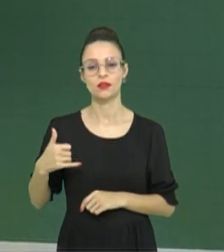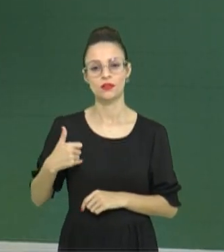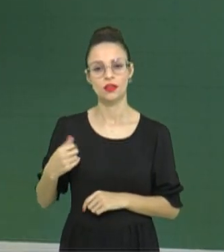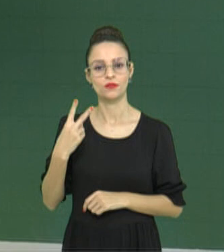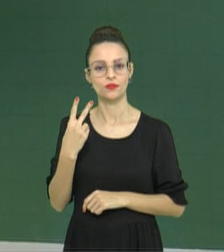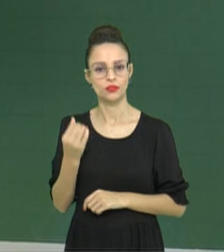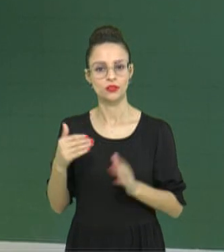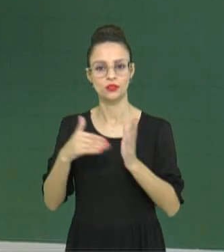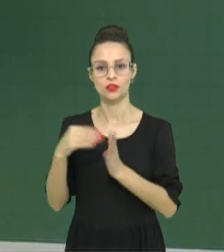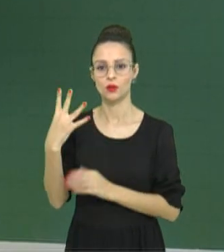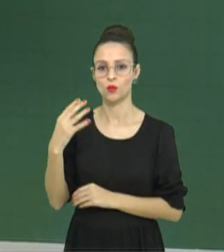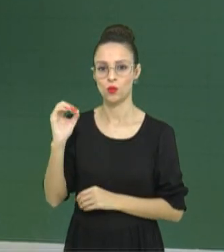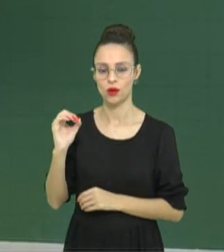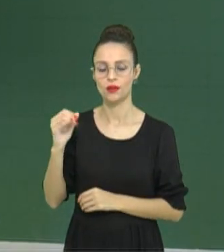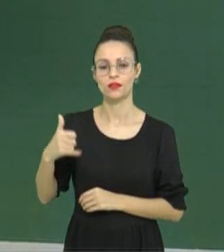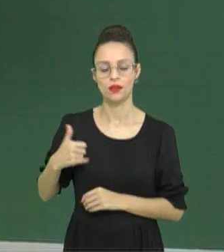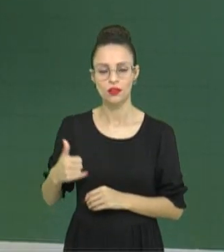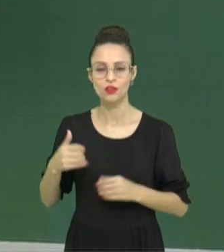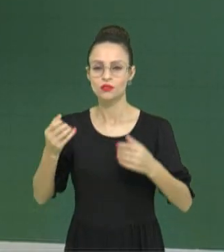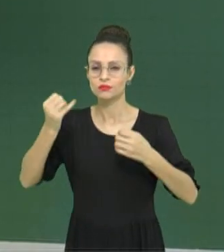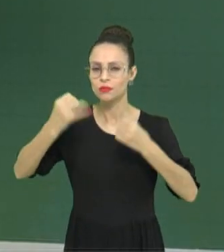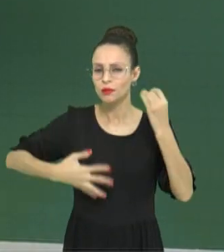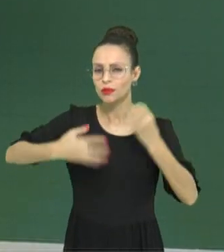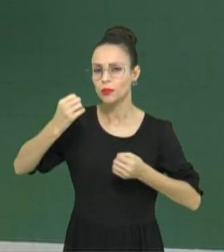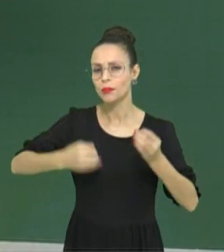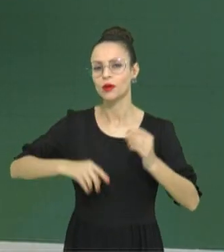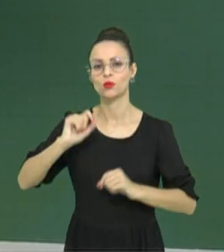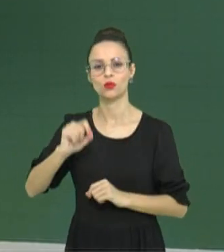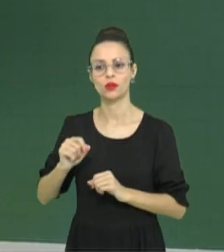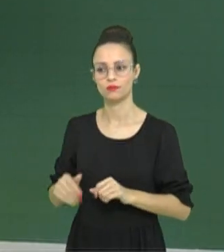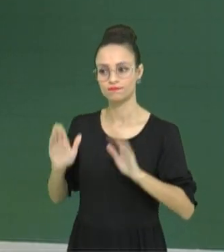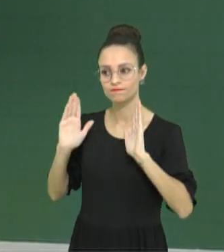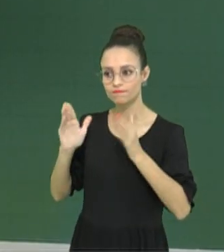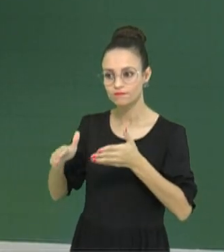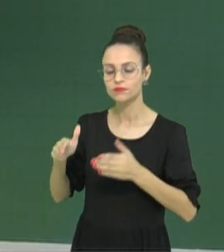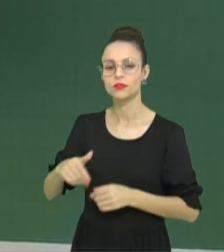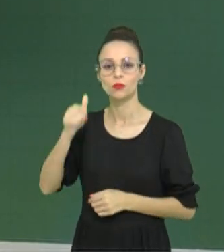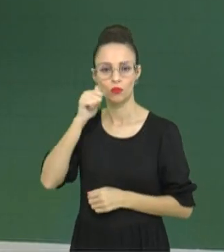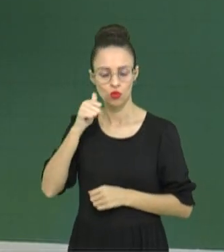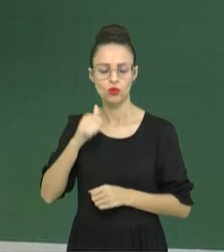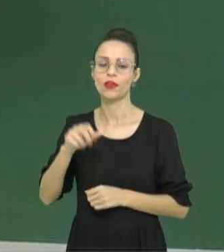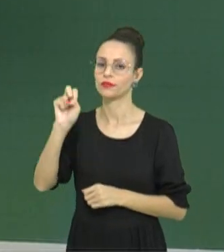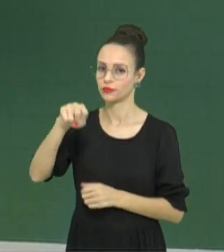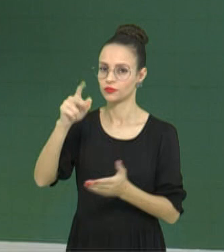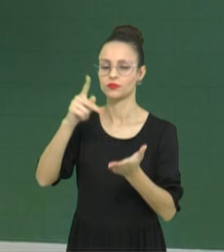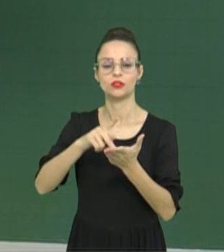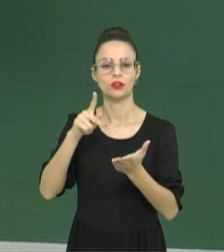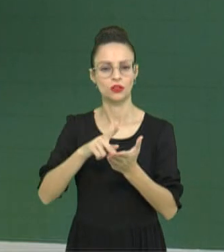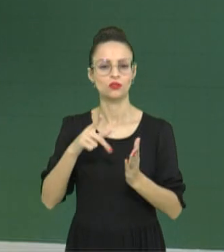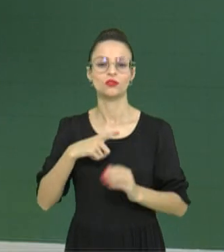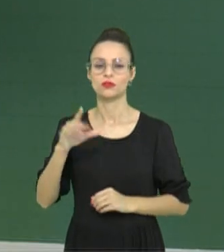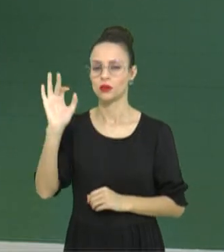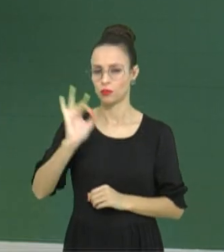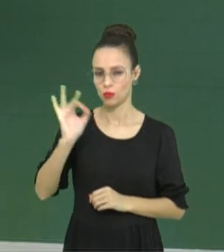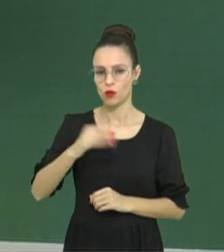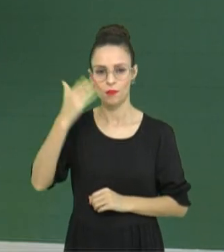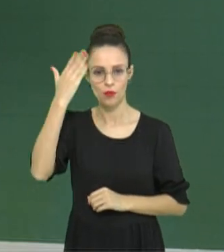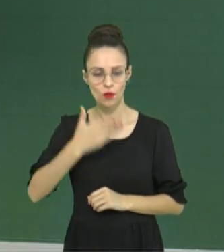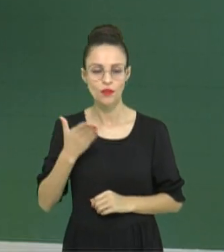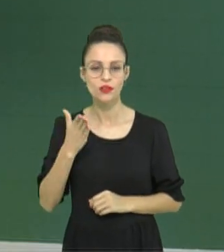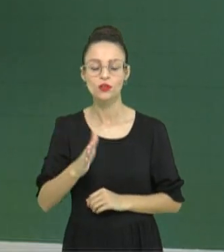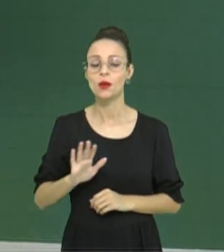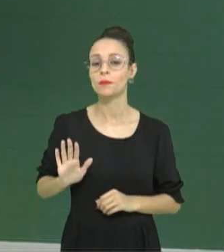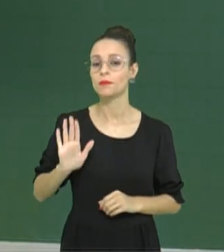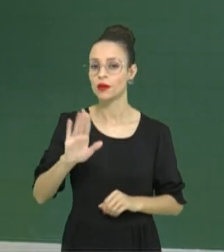Então, nessas duas aulas a gente falou muito, né, que isso atinge muito as mulheres, que de fato, sim, é verdade, a gente tem dados estatísticos que comprovam